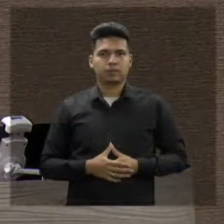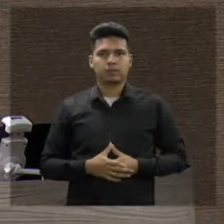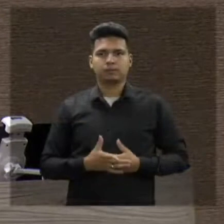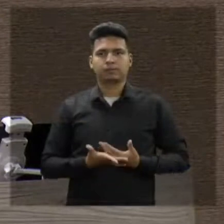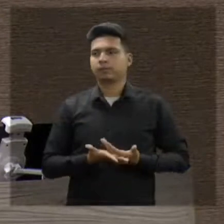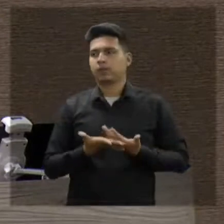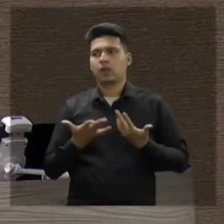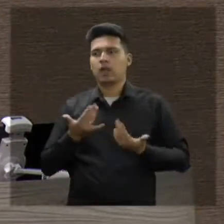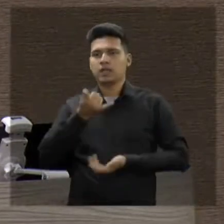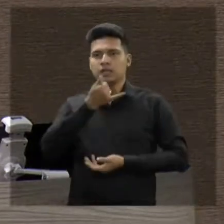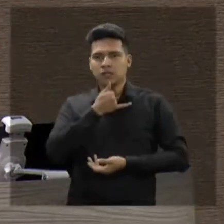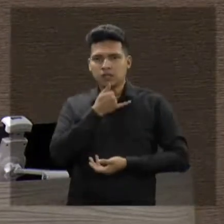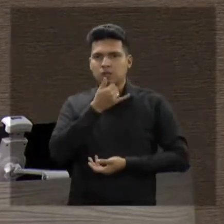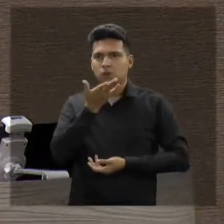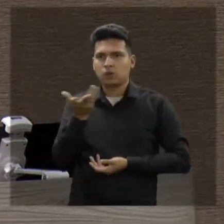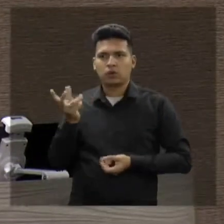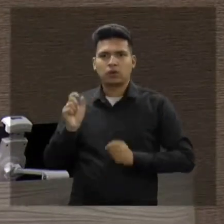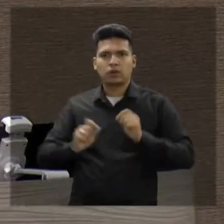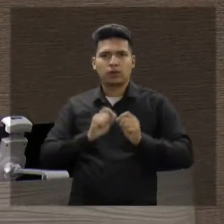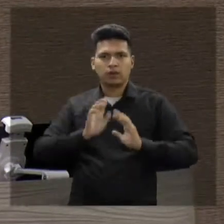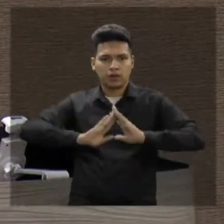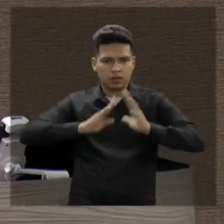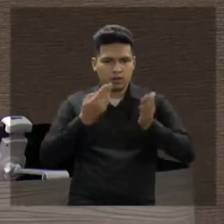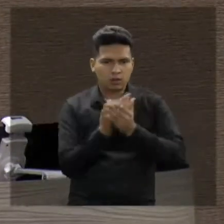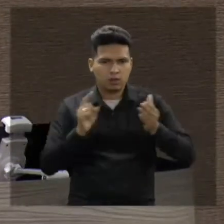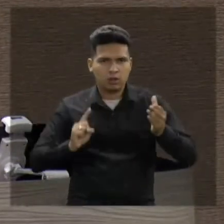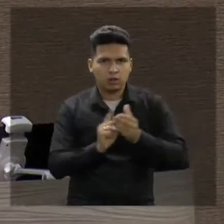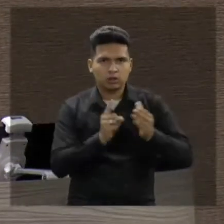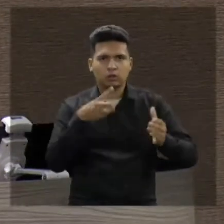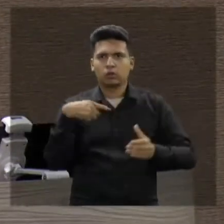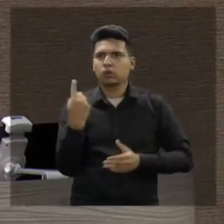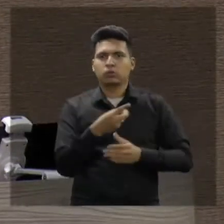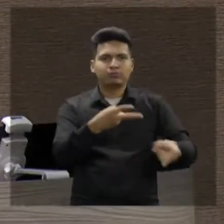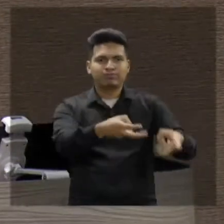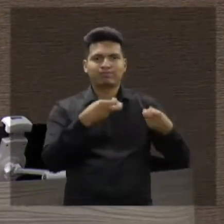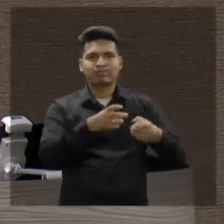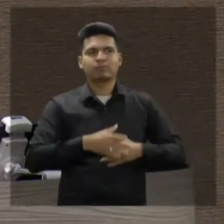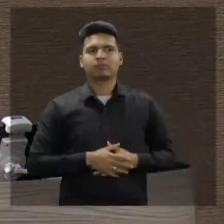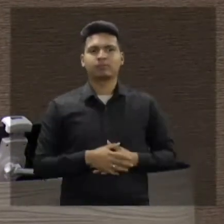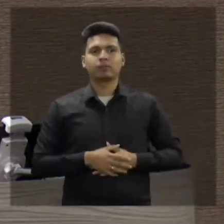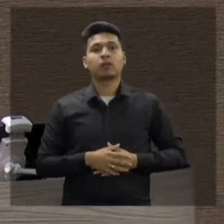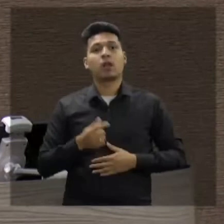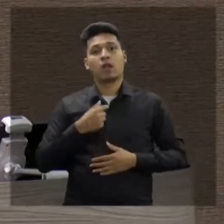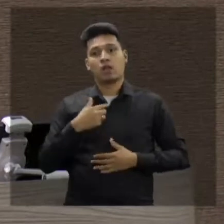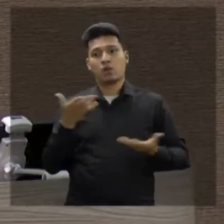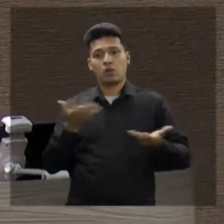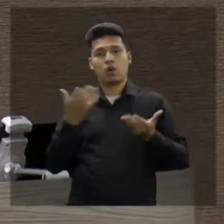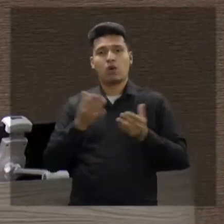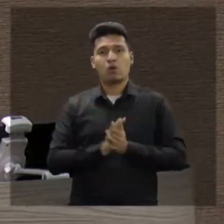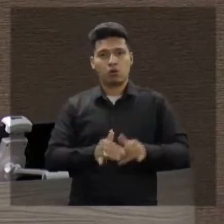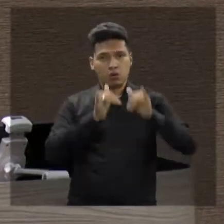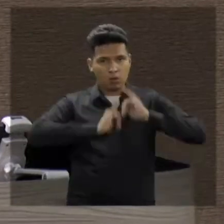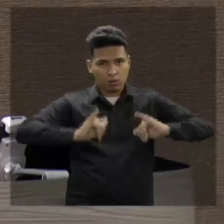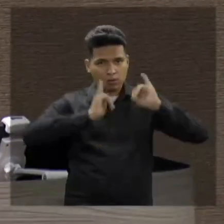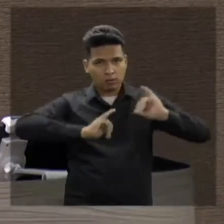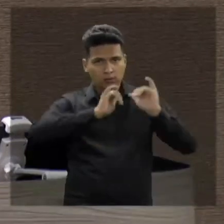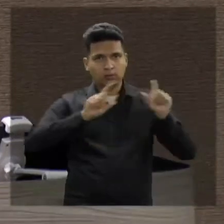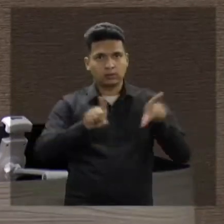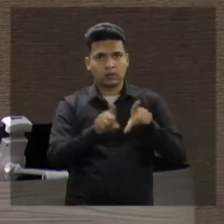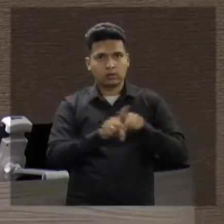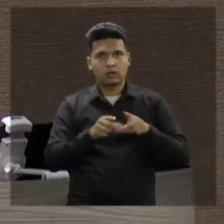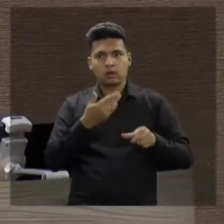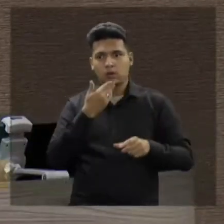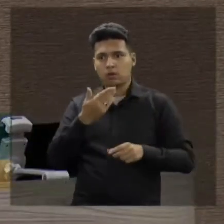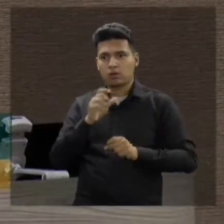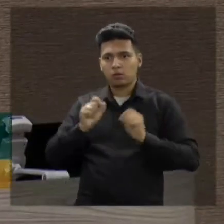presenciando dentro da Unidade Escolar Municipal eu estarei tomando providências irei abrir um